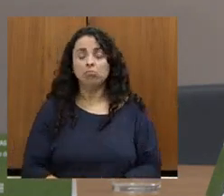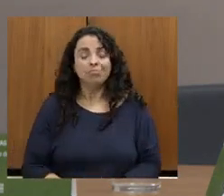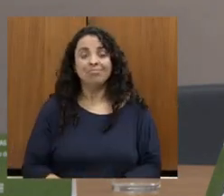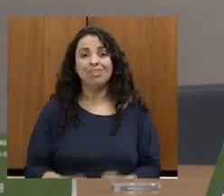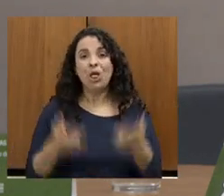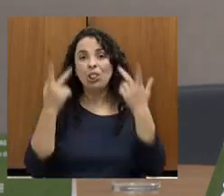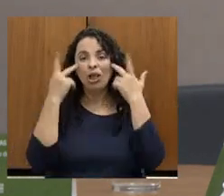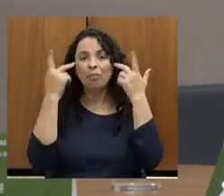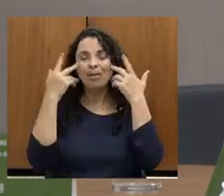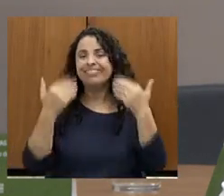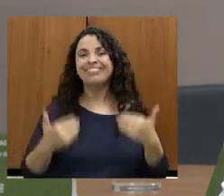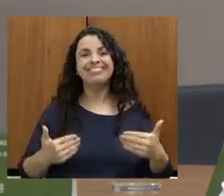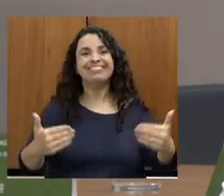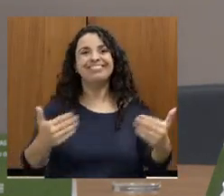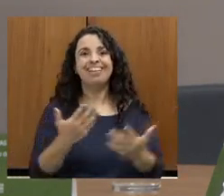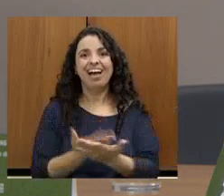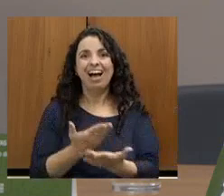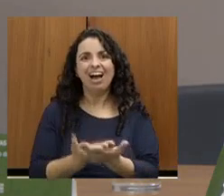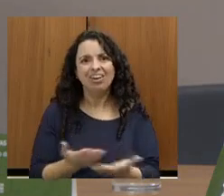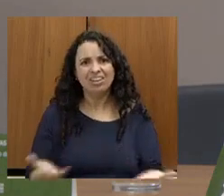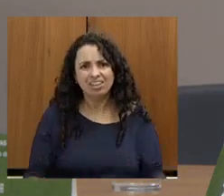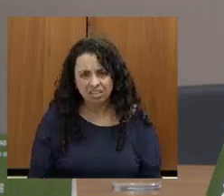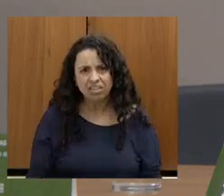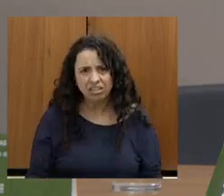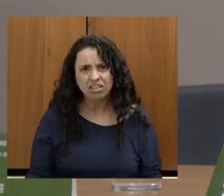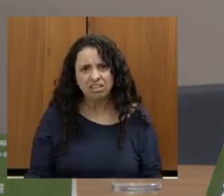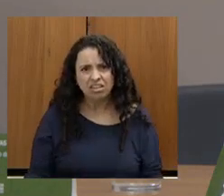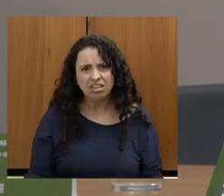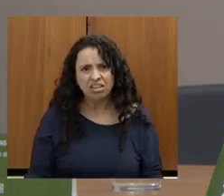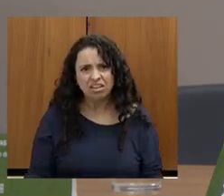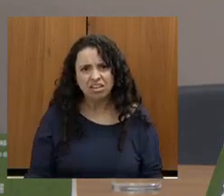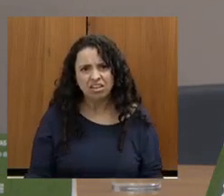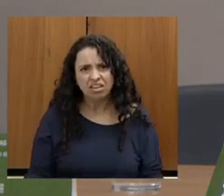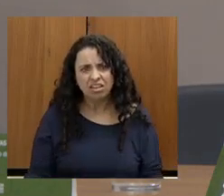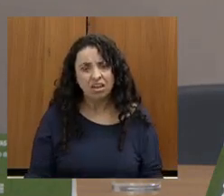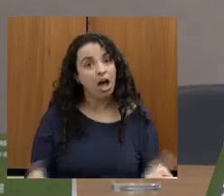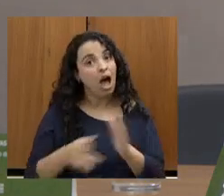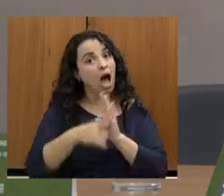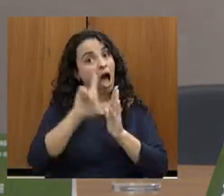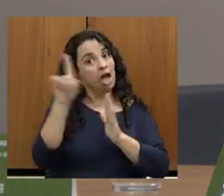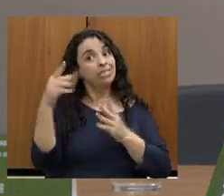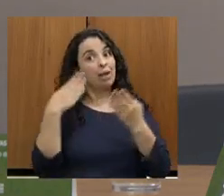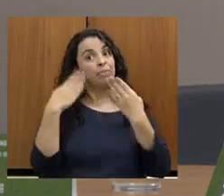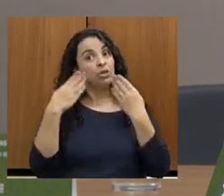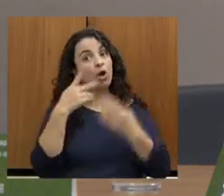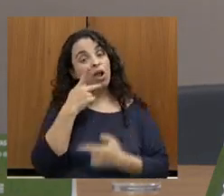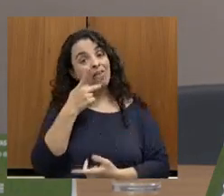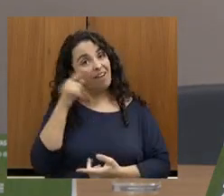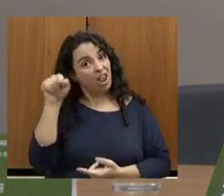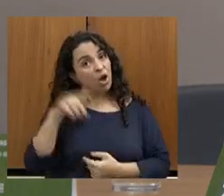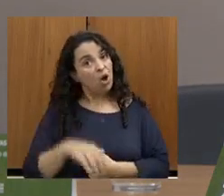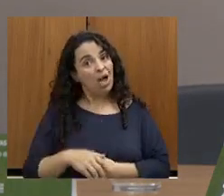pessoa que falou na televisão, ela fala sobre educar os professores, realmente está precisando. Isso é grave.